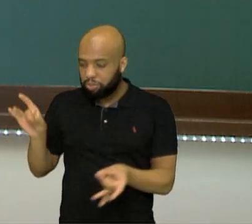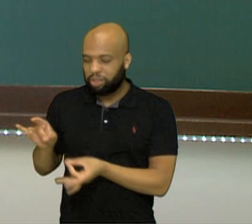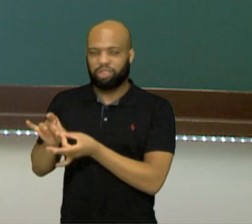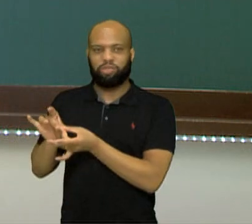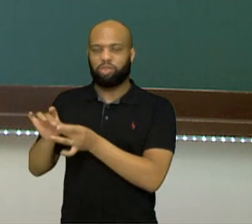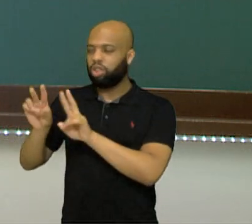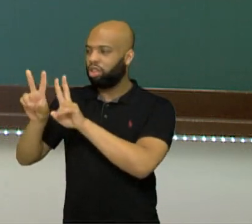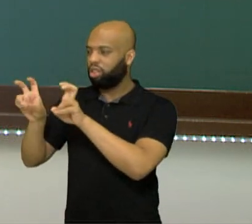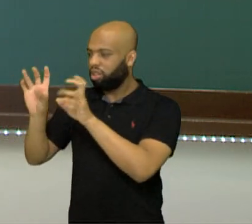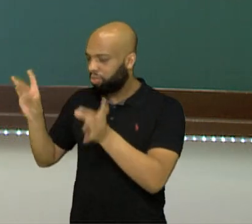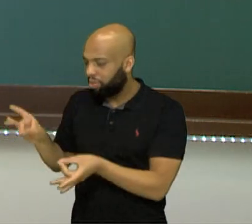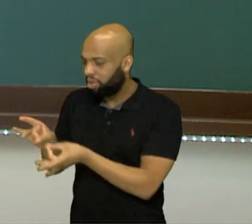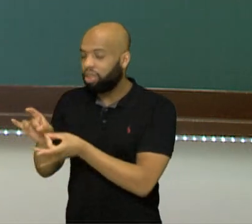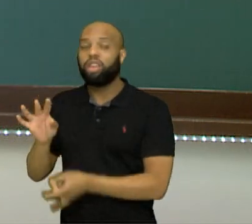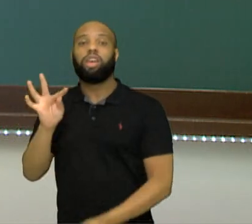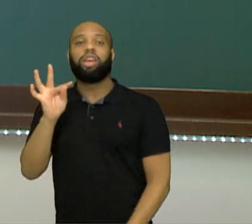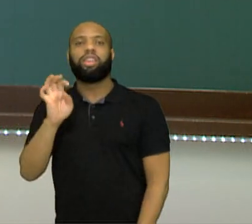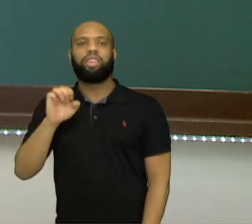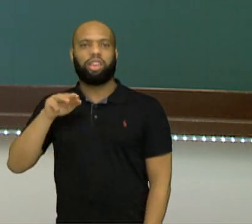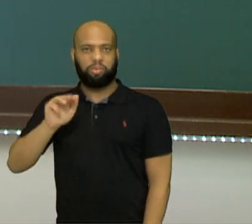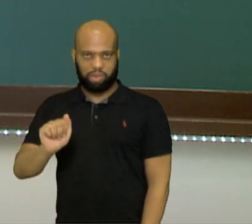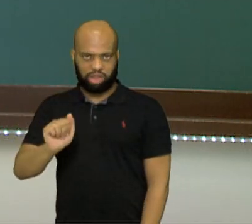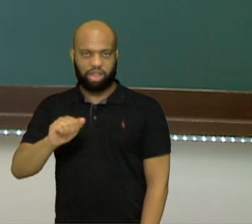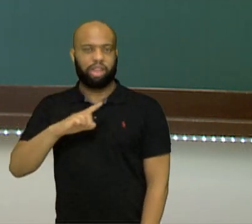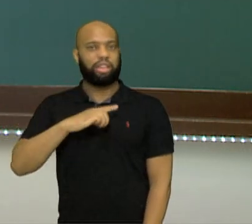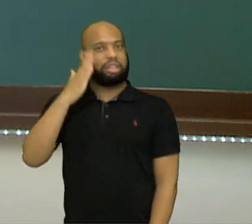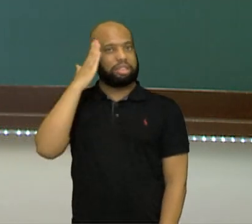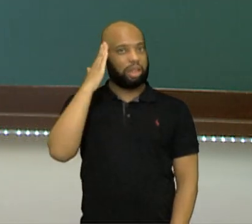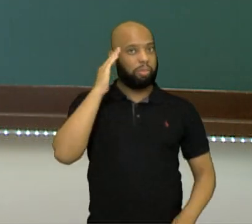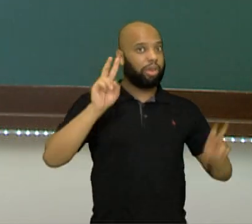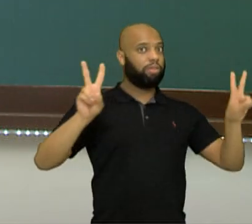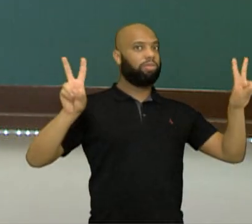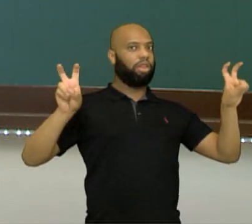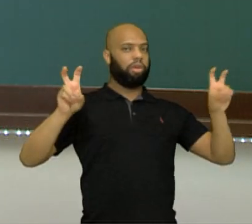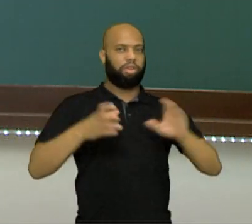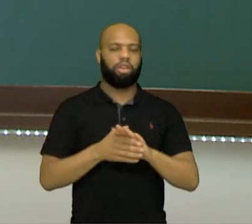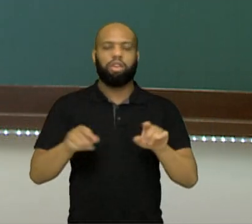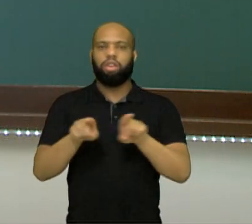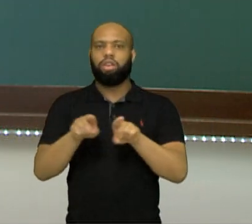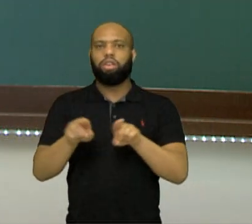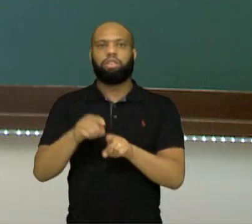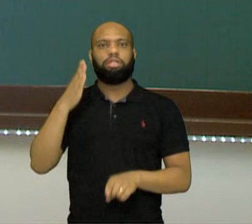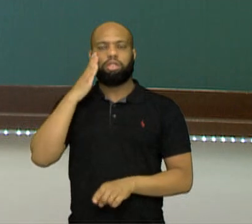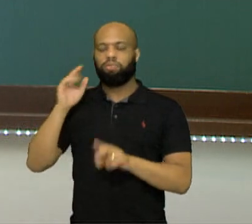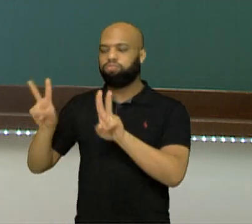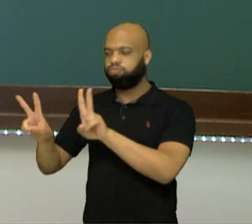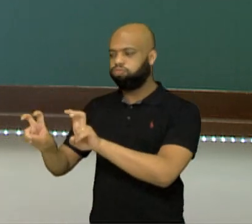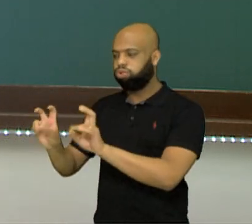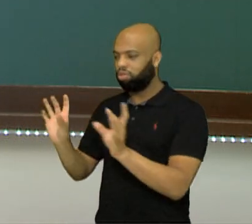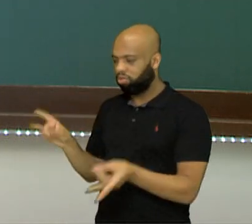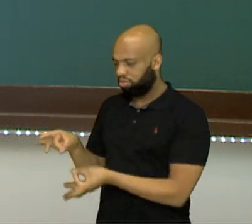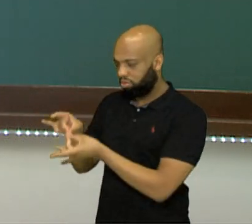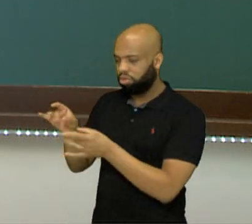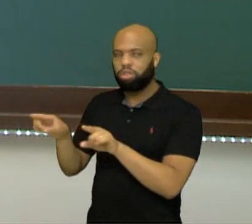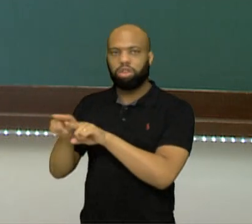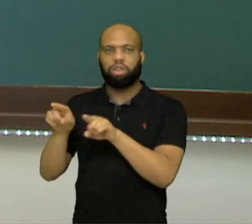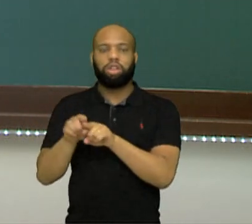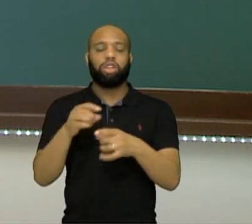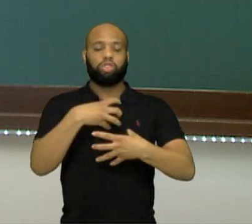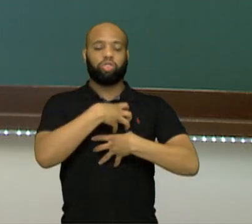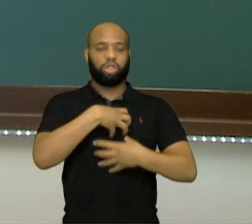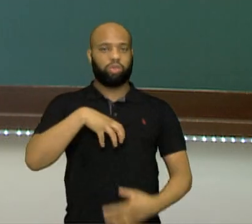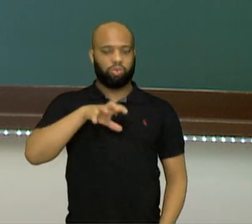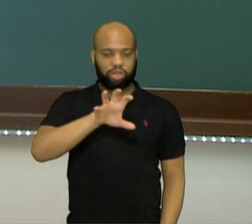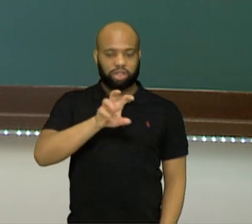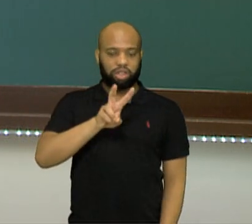específico. Belezinha? Então você tem que saber mais sobre o assunto, se informar mais sobre o tema, para você poder